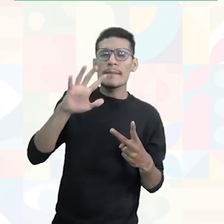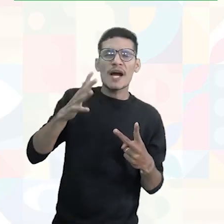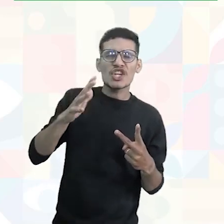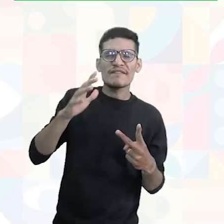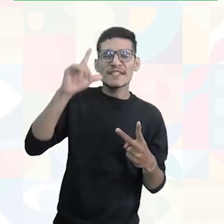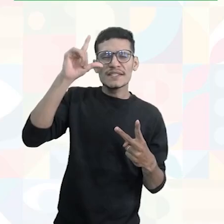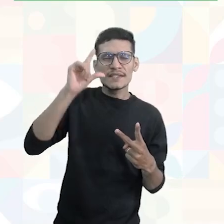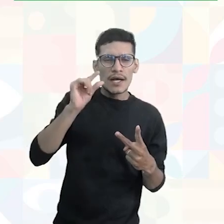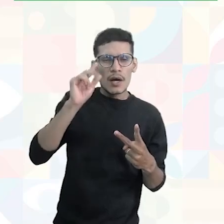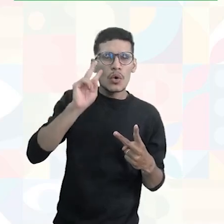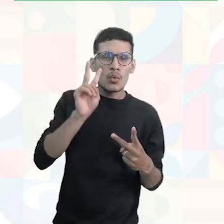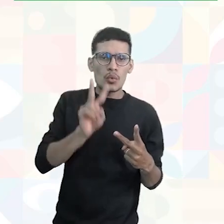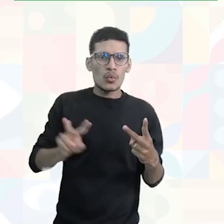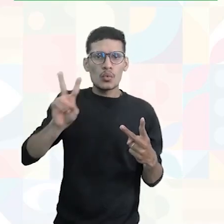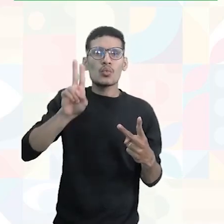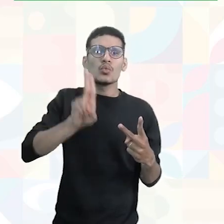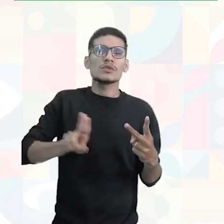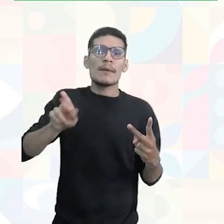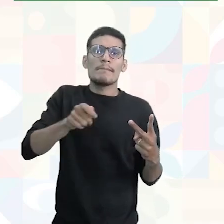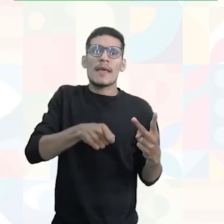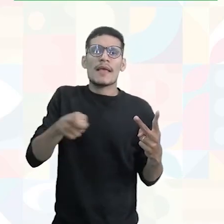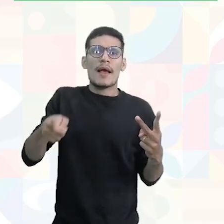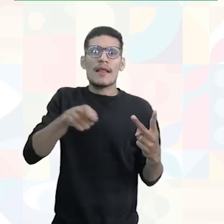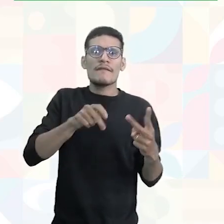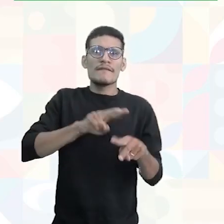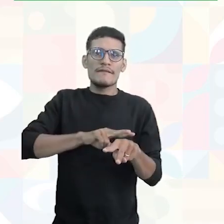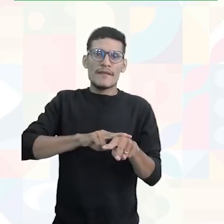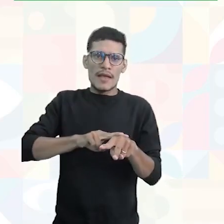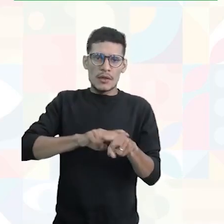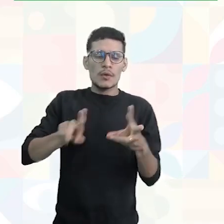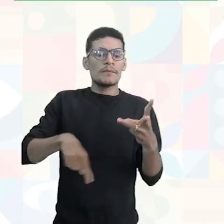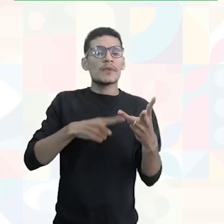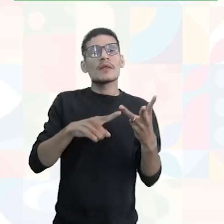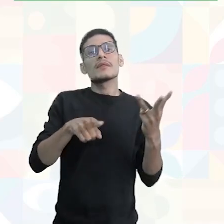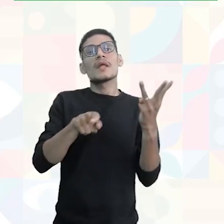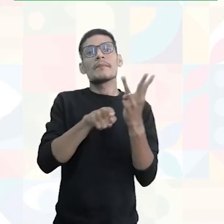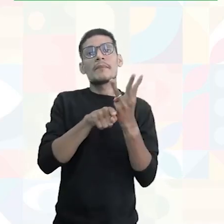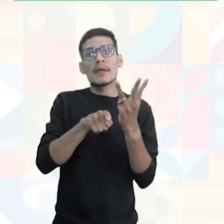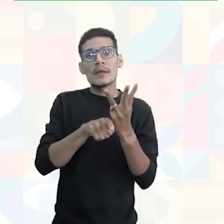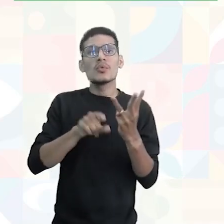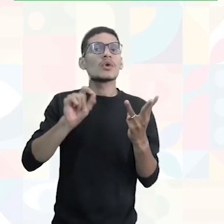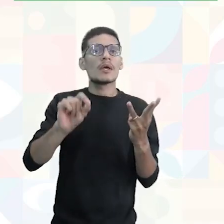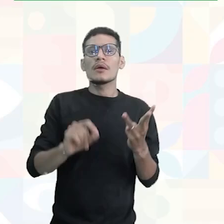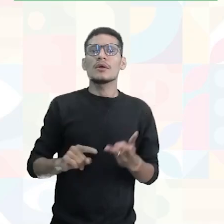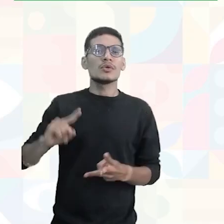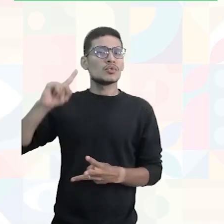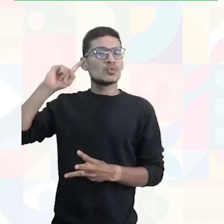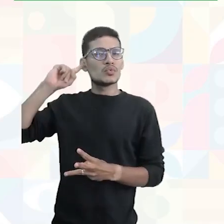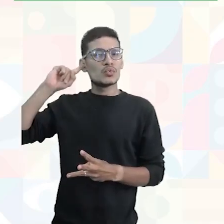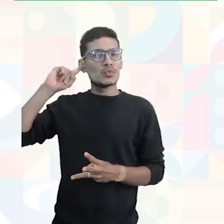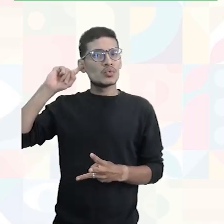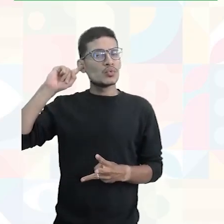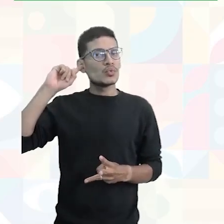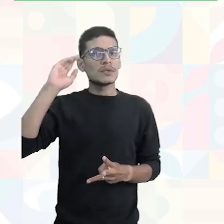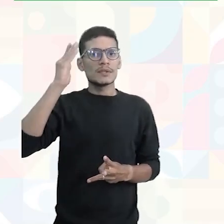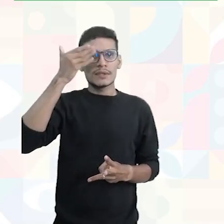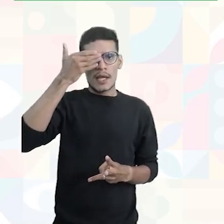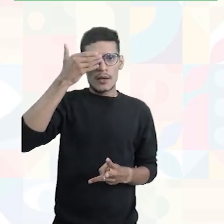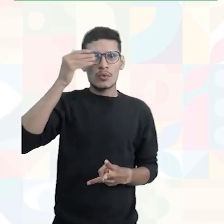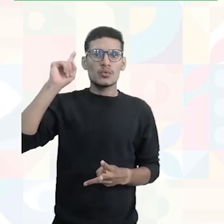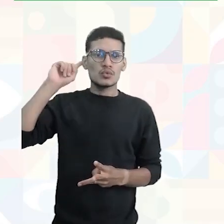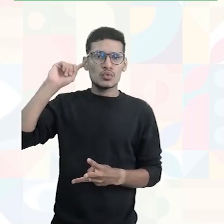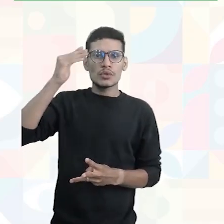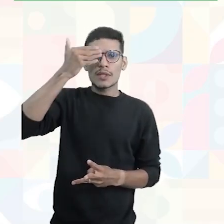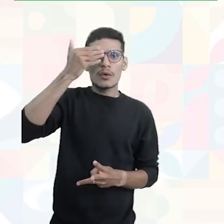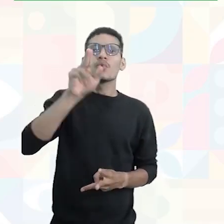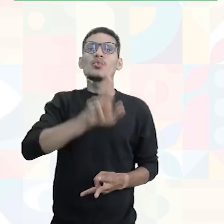bengala verde. E a gente tem também o surdo cego, ou o cego surdo, que geralmente utiliza a